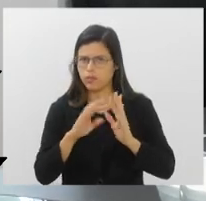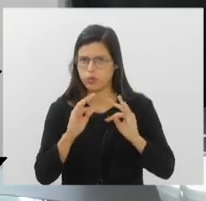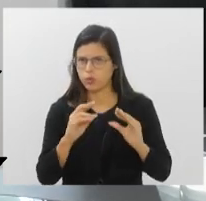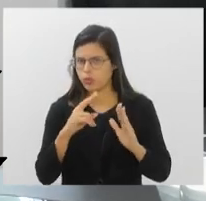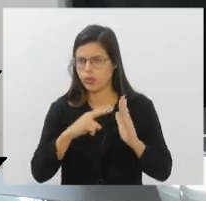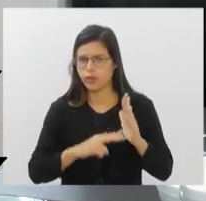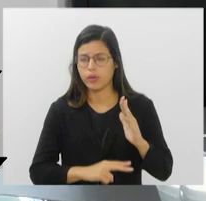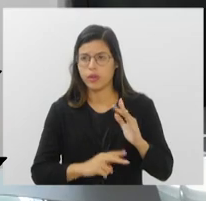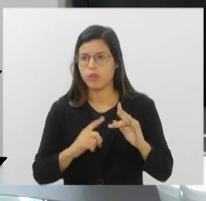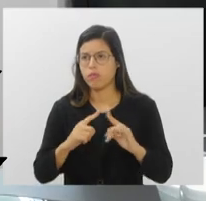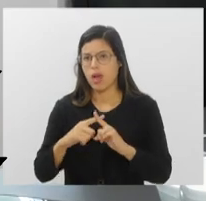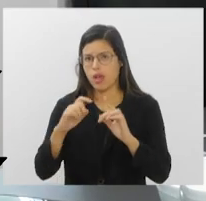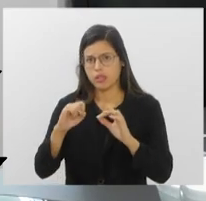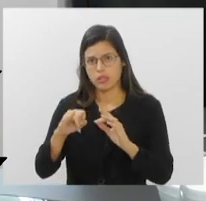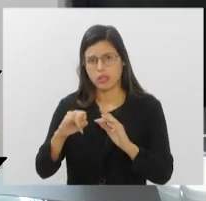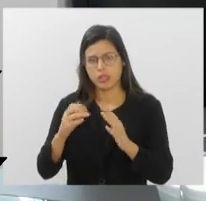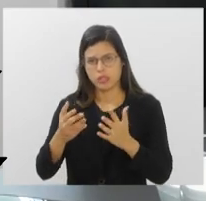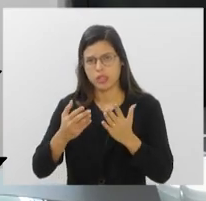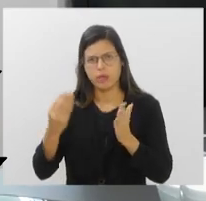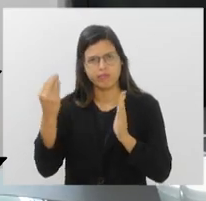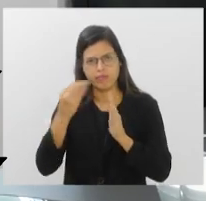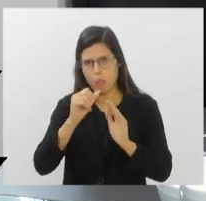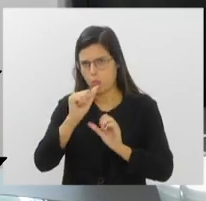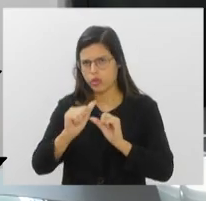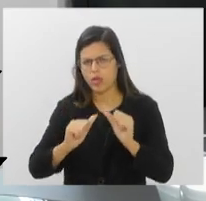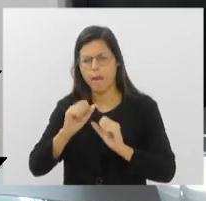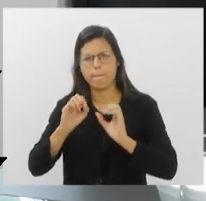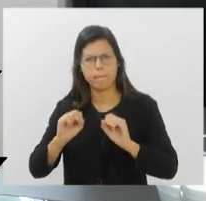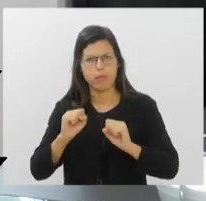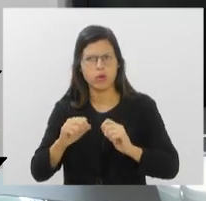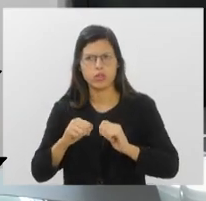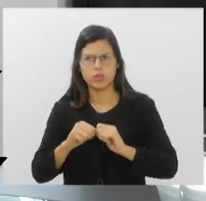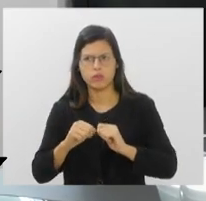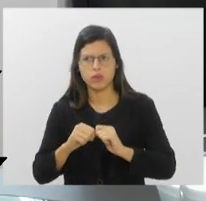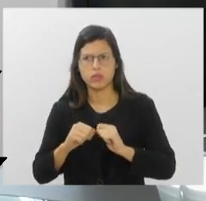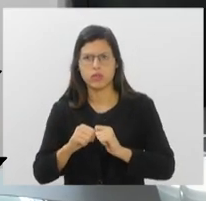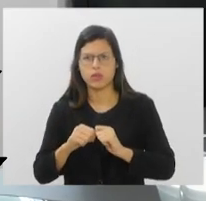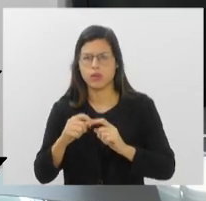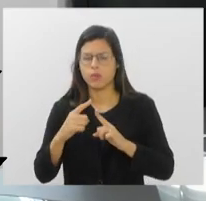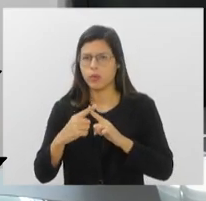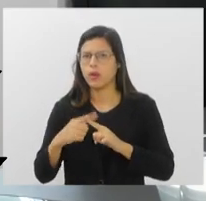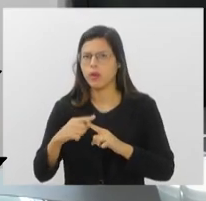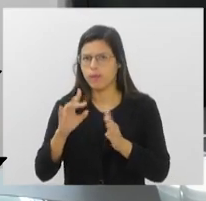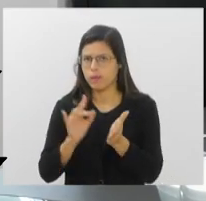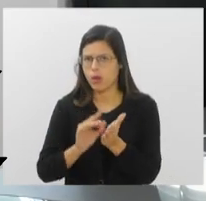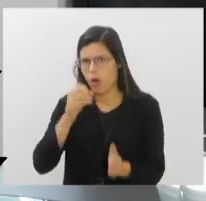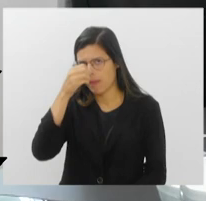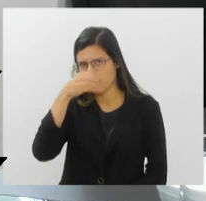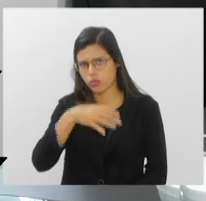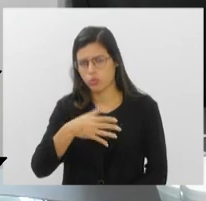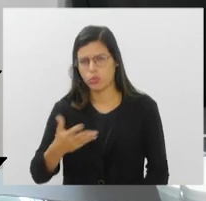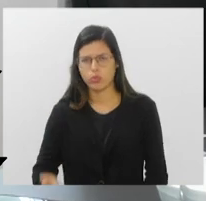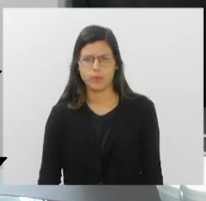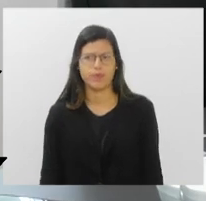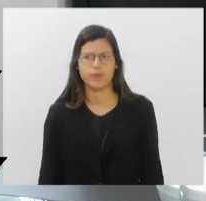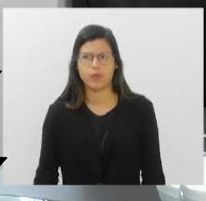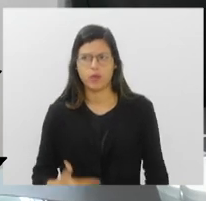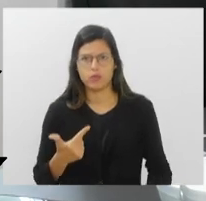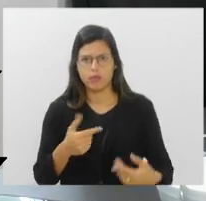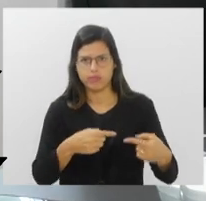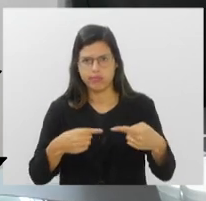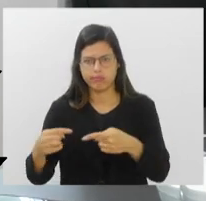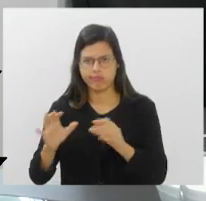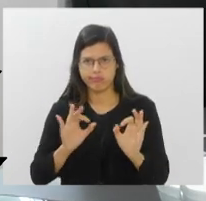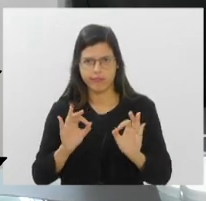tiver que deixar mais enfático ainda, pode fazer, porque de fato é um absurdo. Então, não havendo quem queira discutir, encerrada